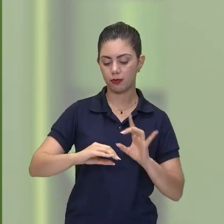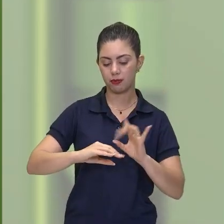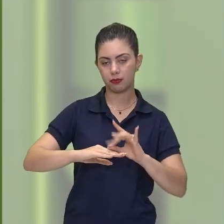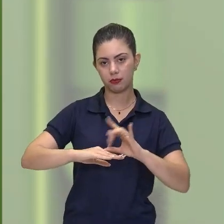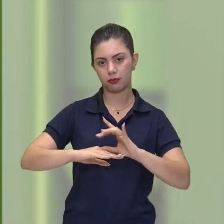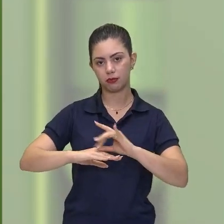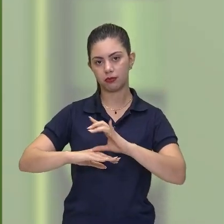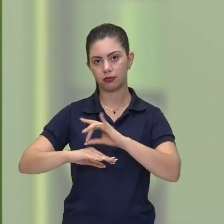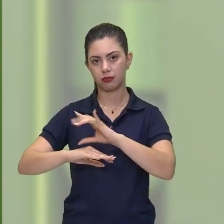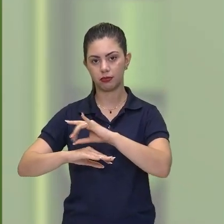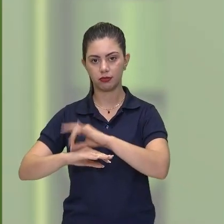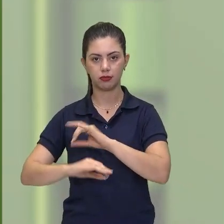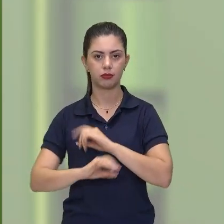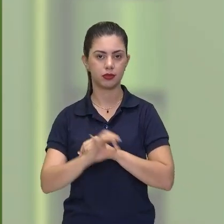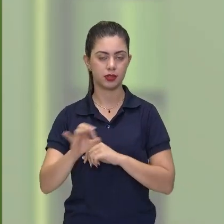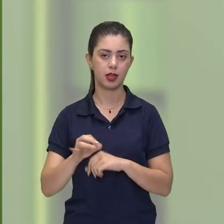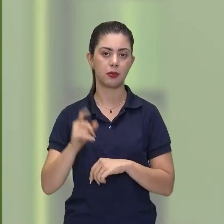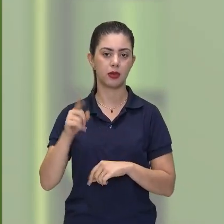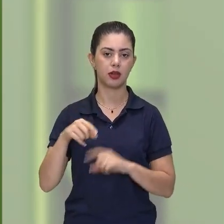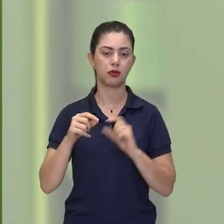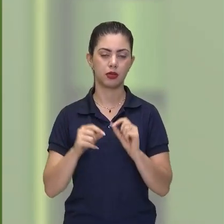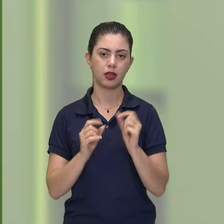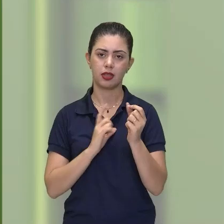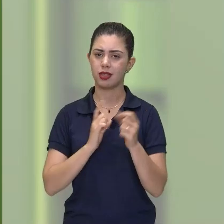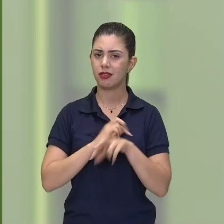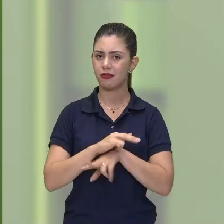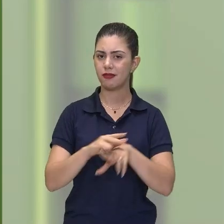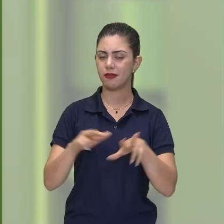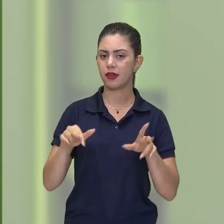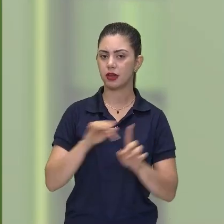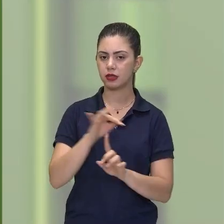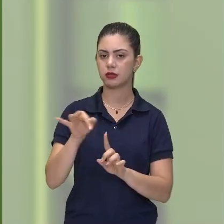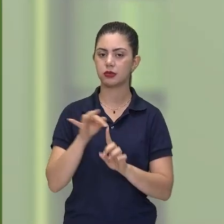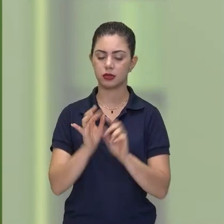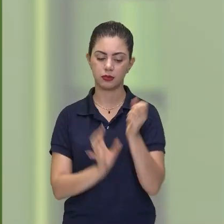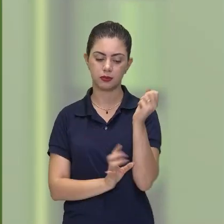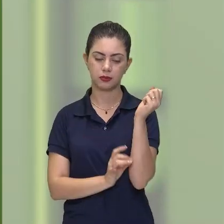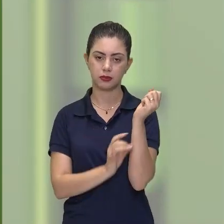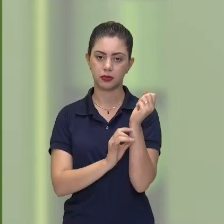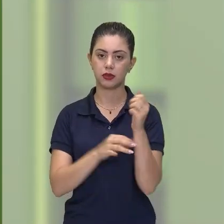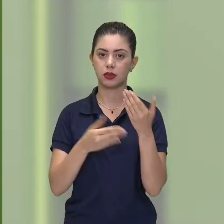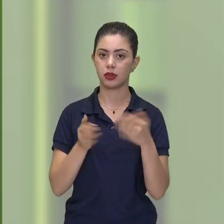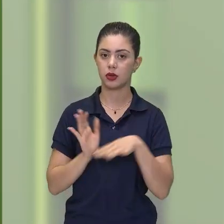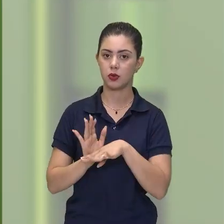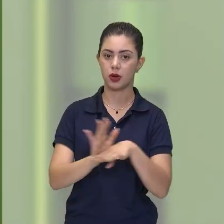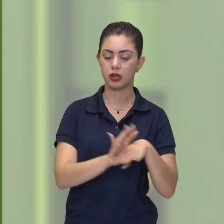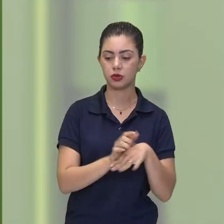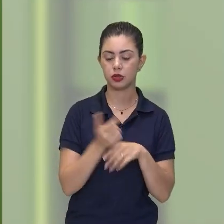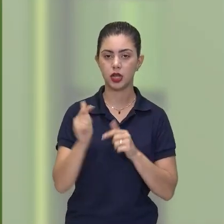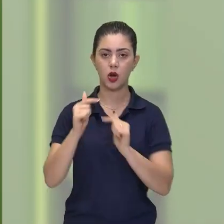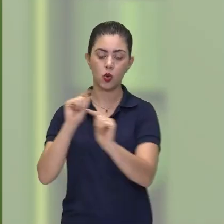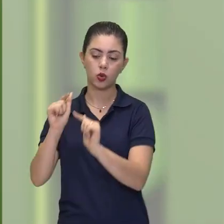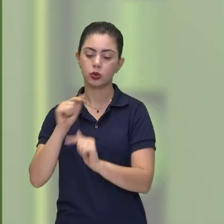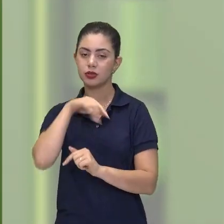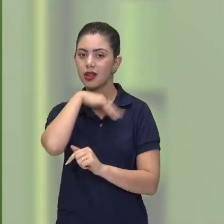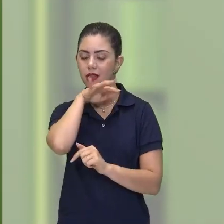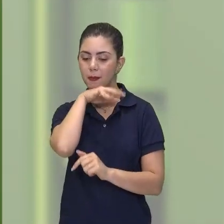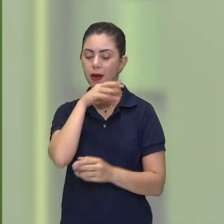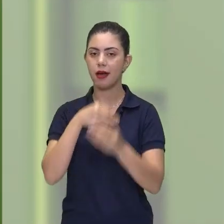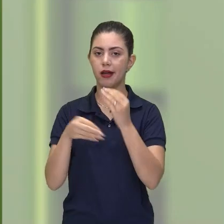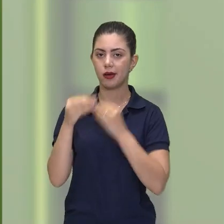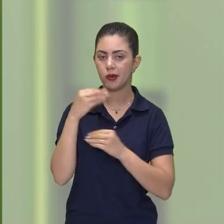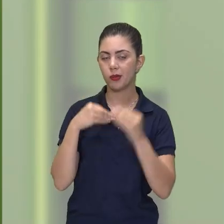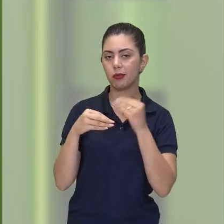alimentando e vai cortando folhas, vai cortando troncos, e nesse processo ele ajuda a alimentação de outros insetos, e